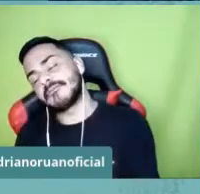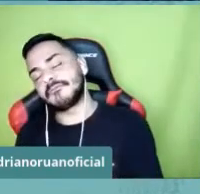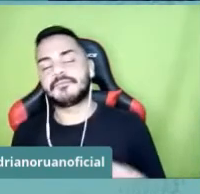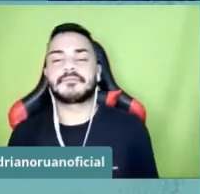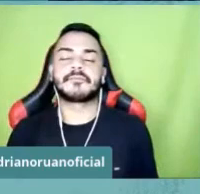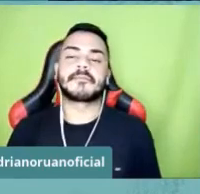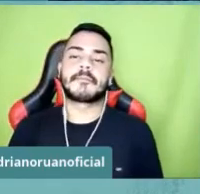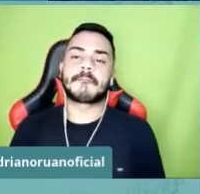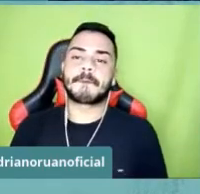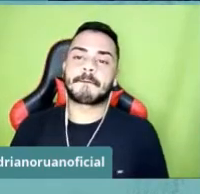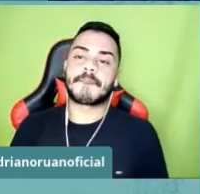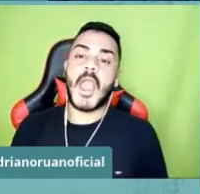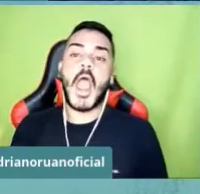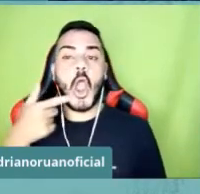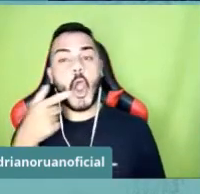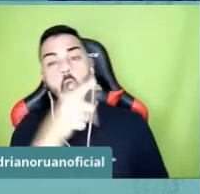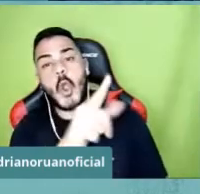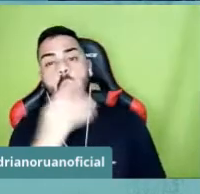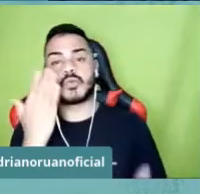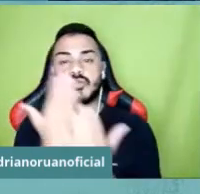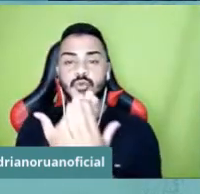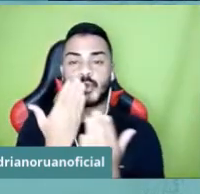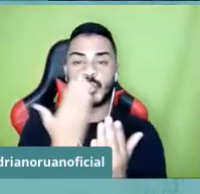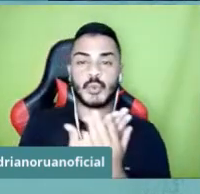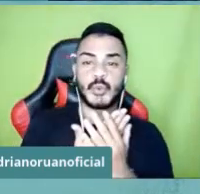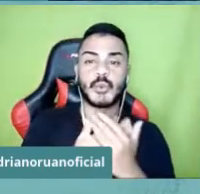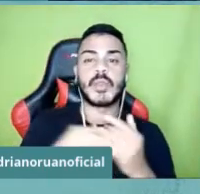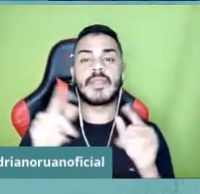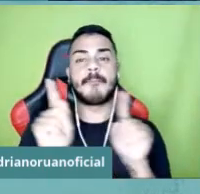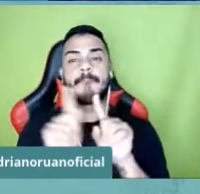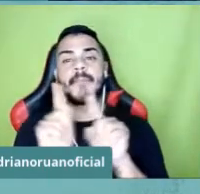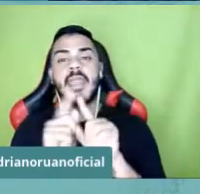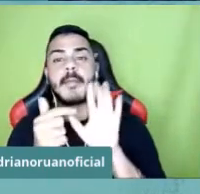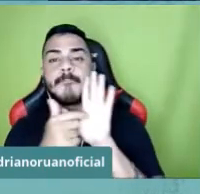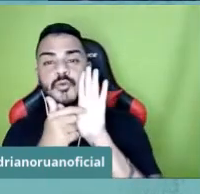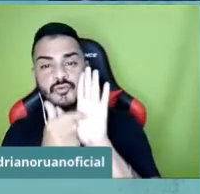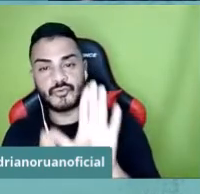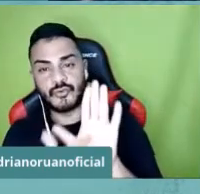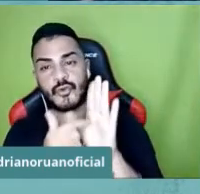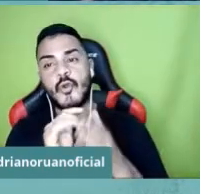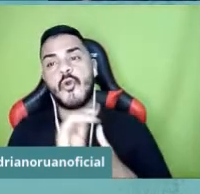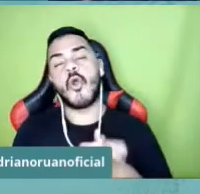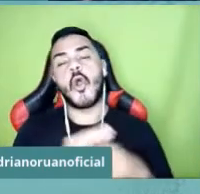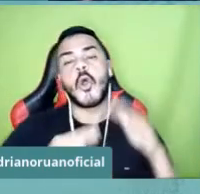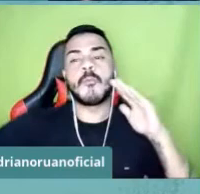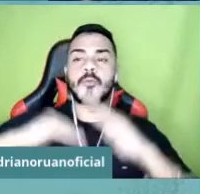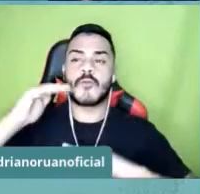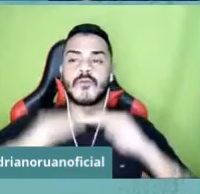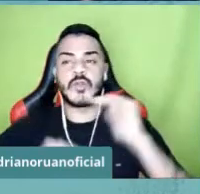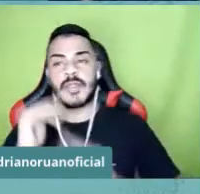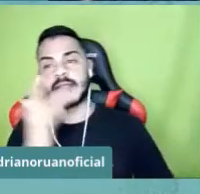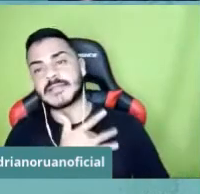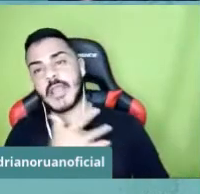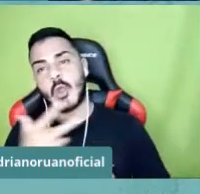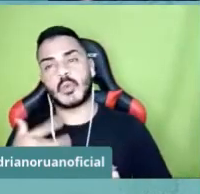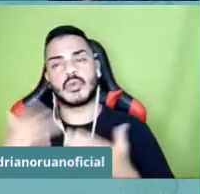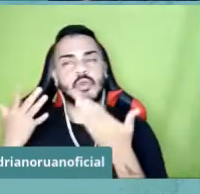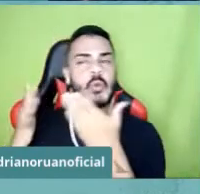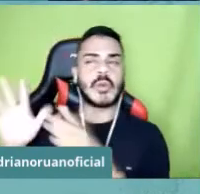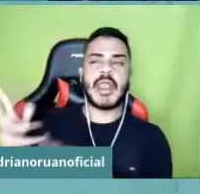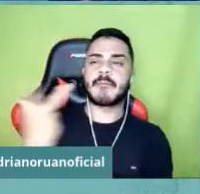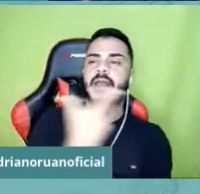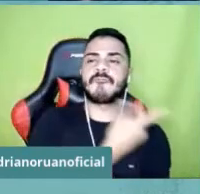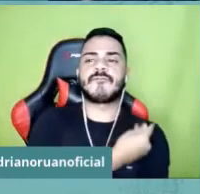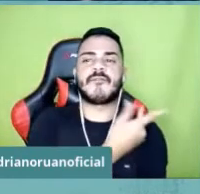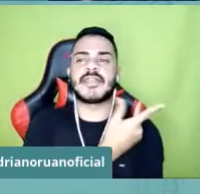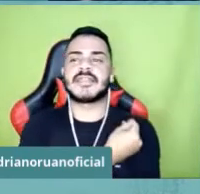Um outro estudo aqui mostrou profissionais de saúde se recusando a tomar vacina,